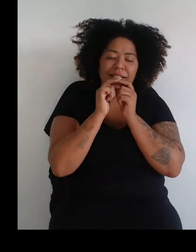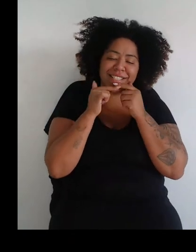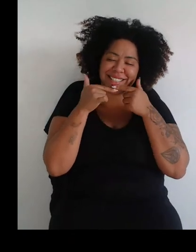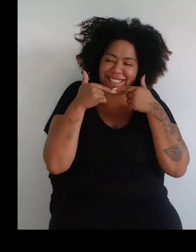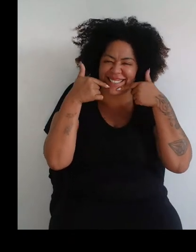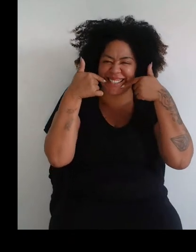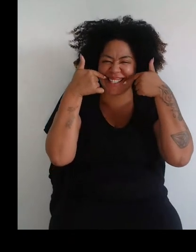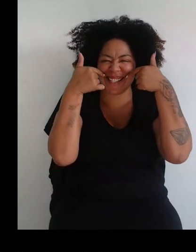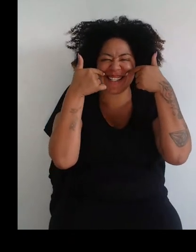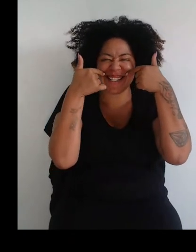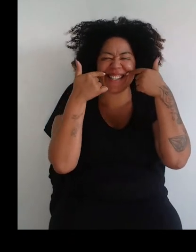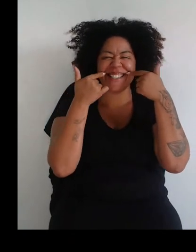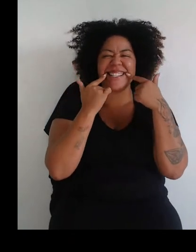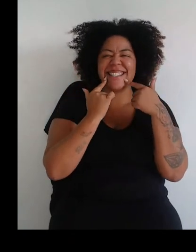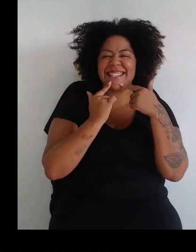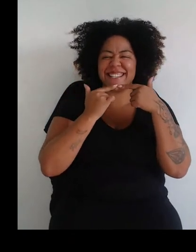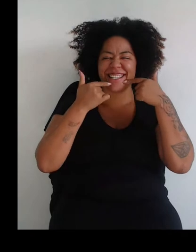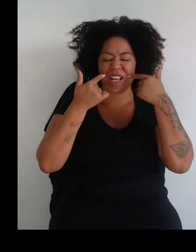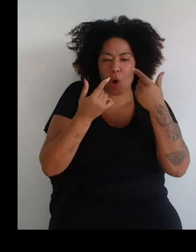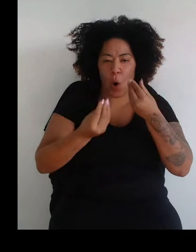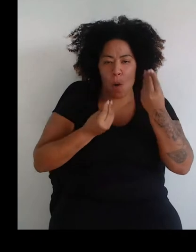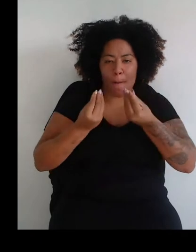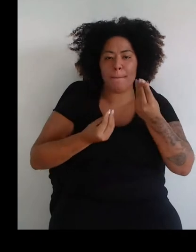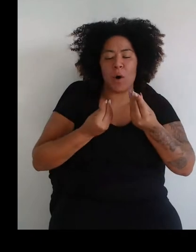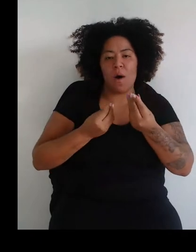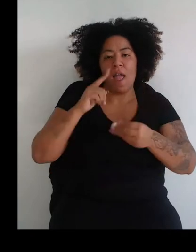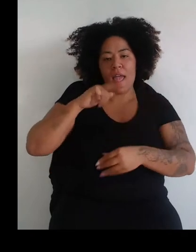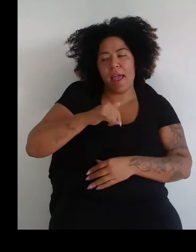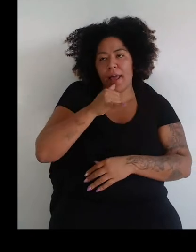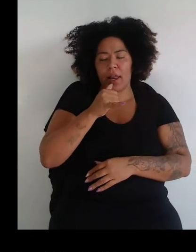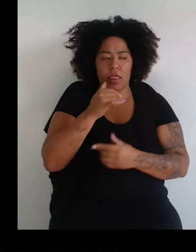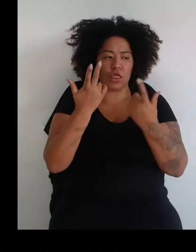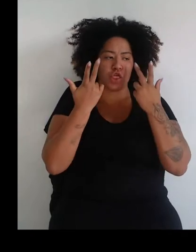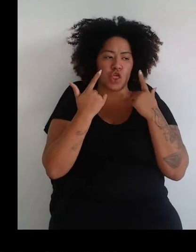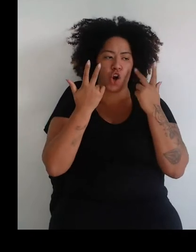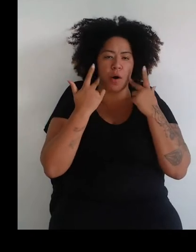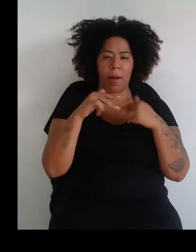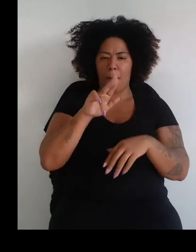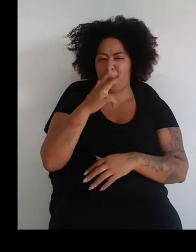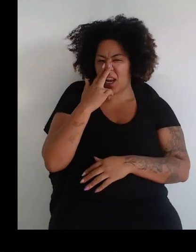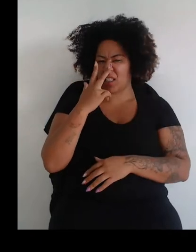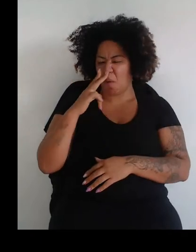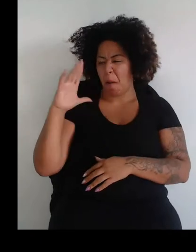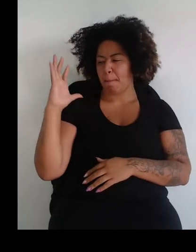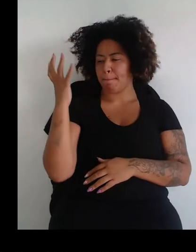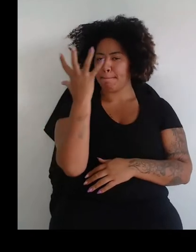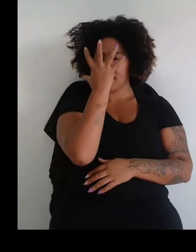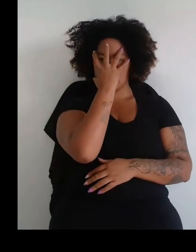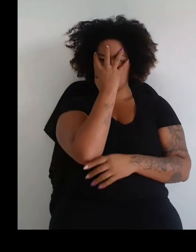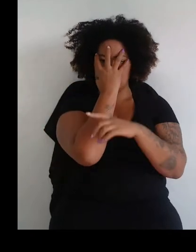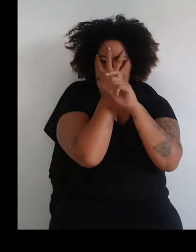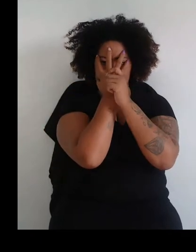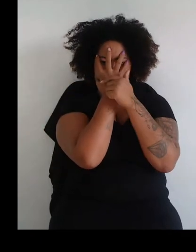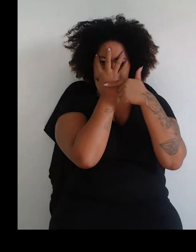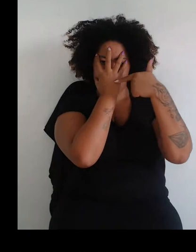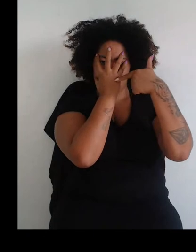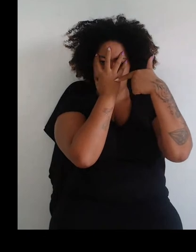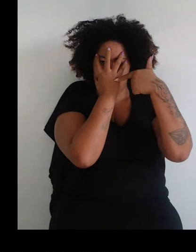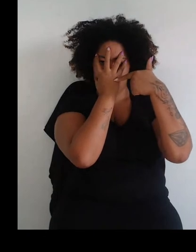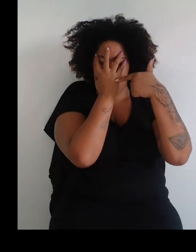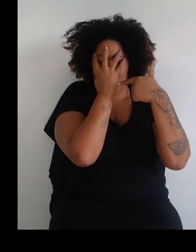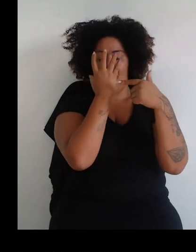são homossexuais pareciam homens normais toda essa máscara tinha se tornado obsoleta pela Revelação